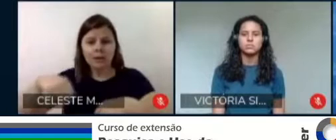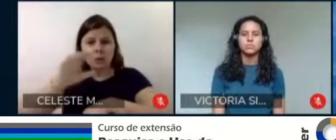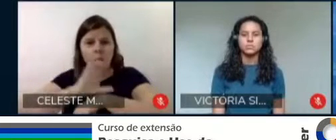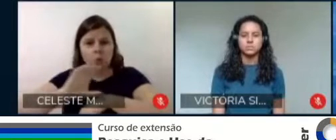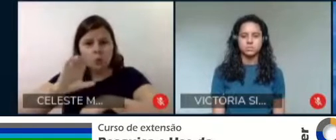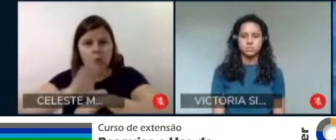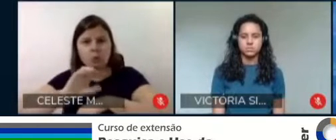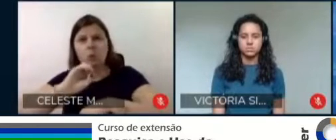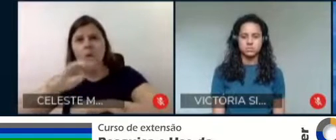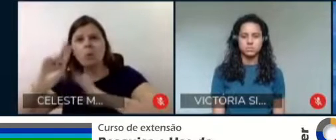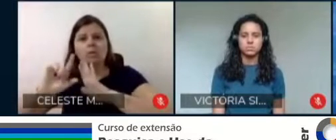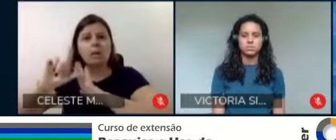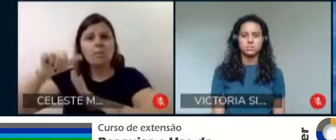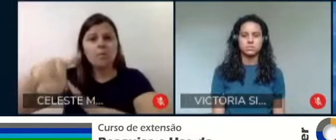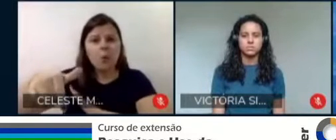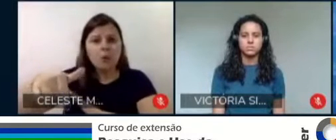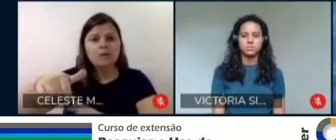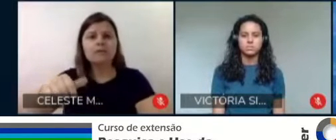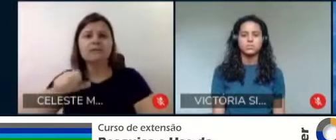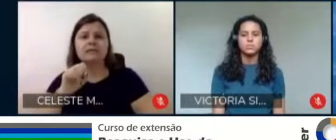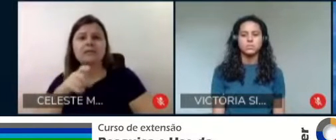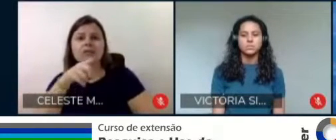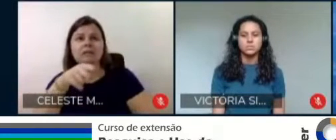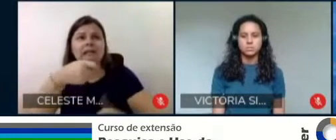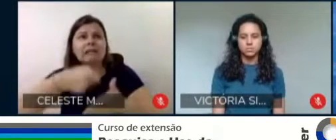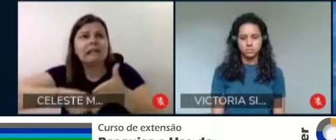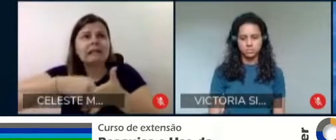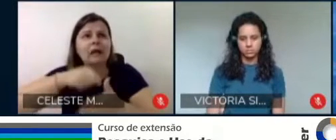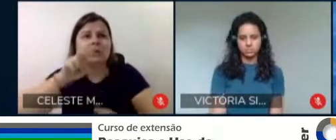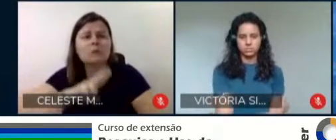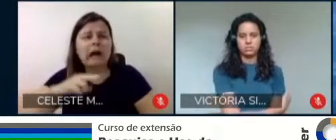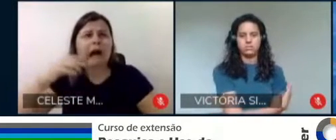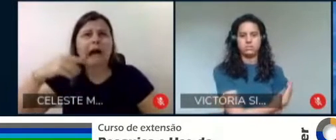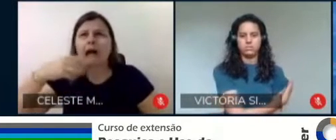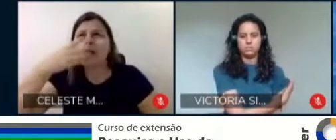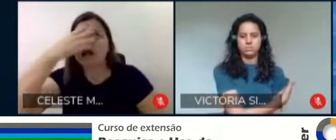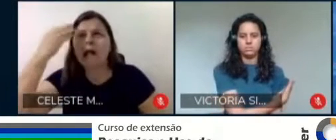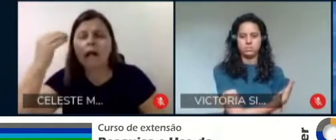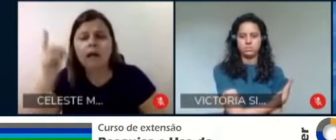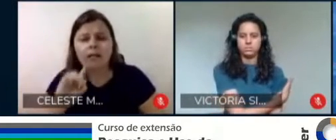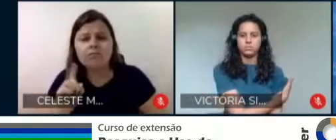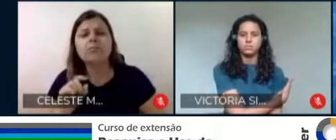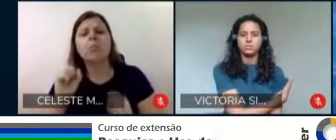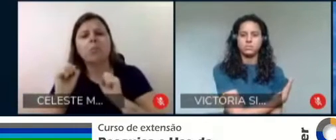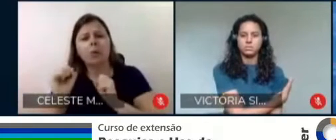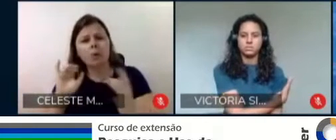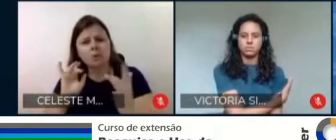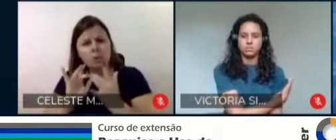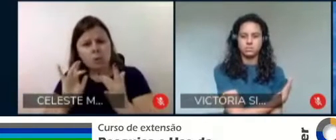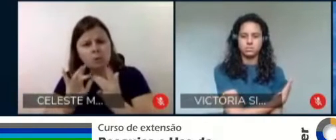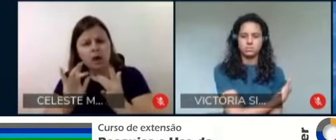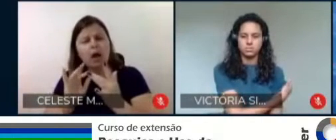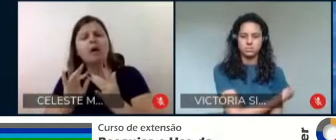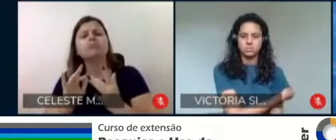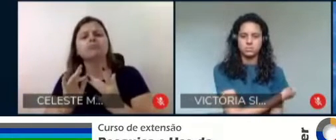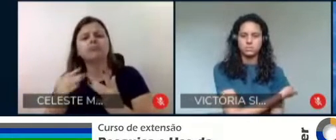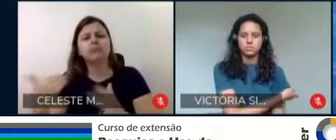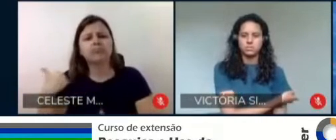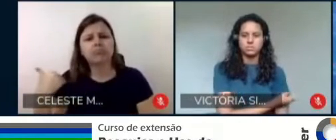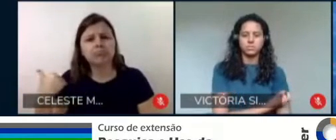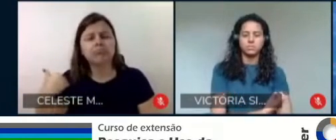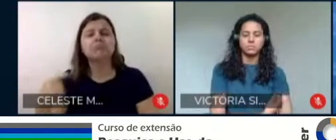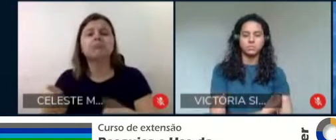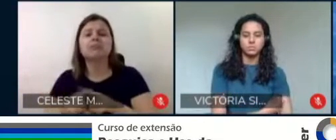ou depois, quando vocês forem tentar aplicar algo que a gente fale aqui, é só entrar em contato conosco. A apresentação